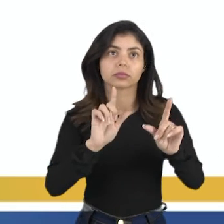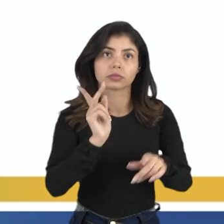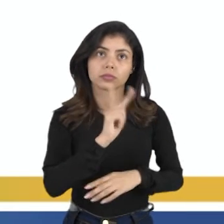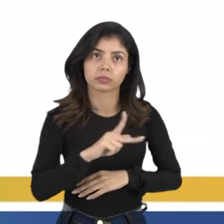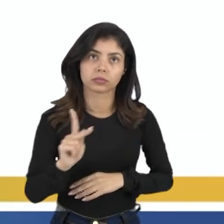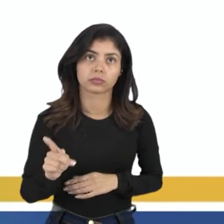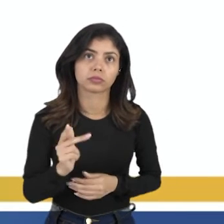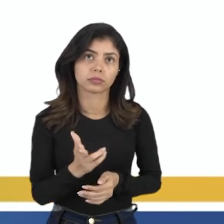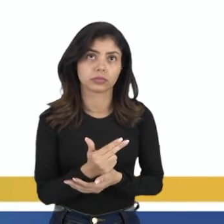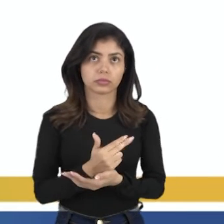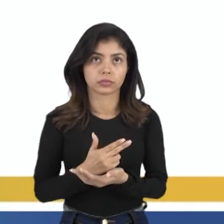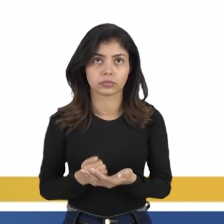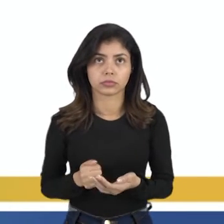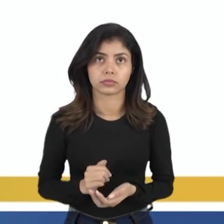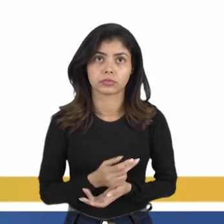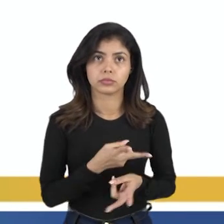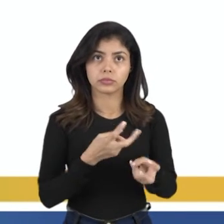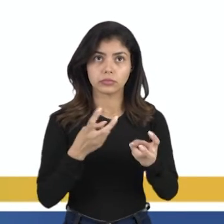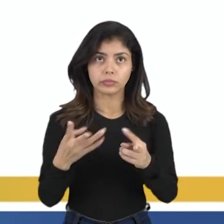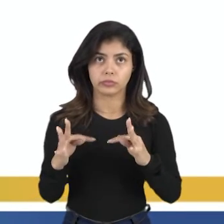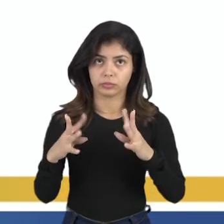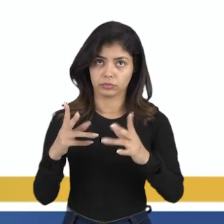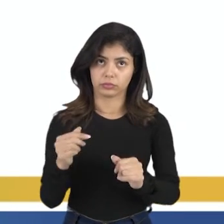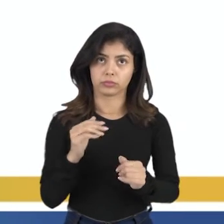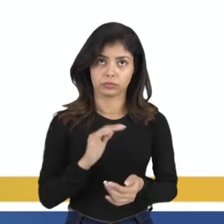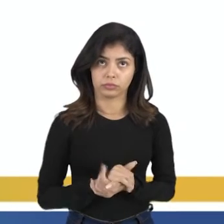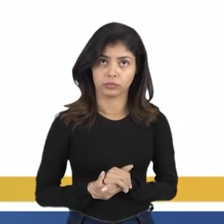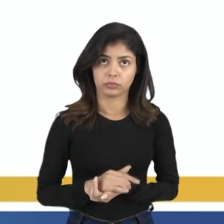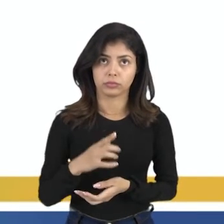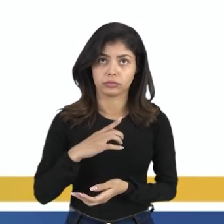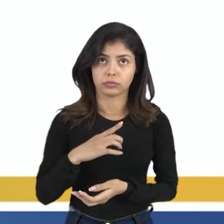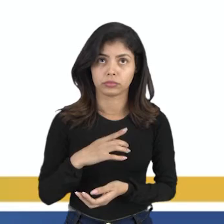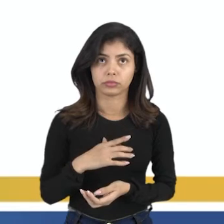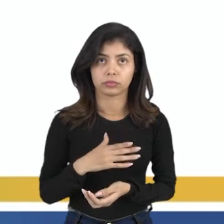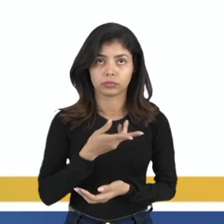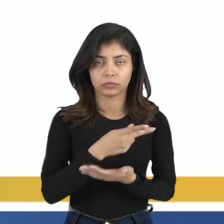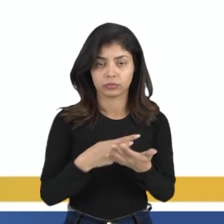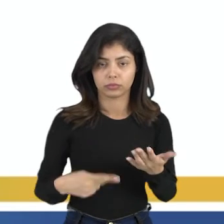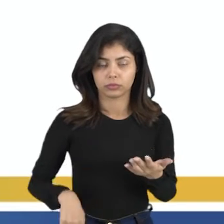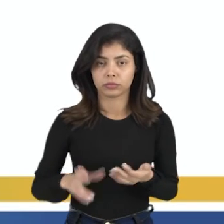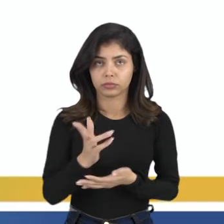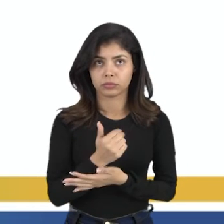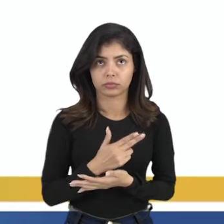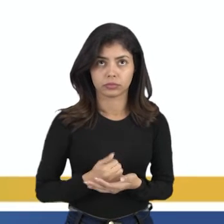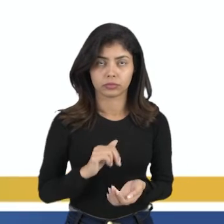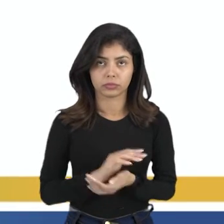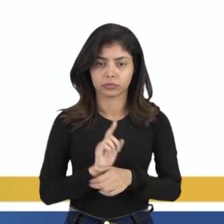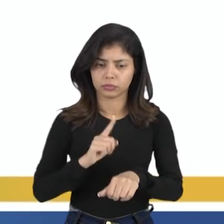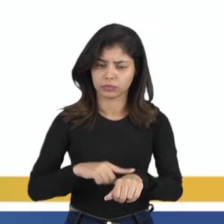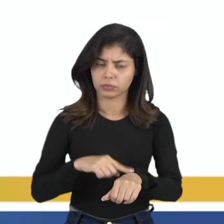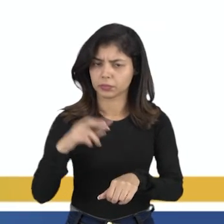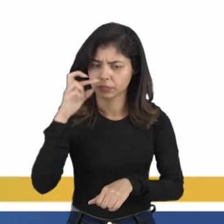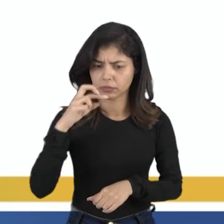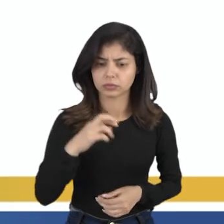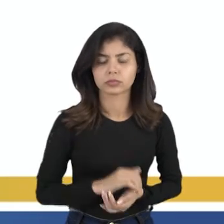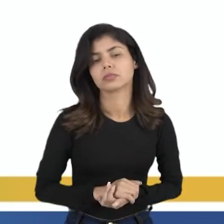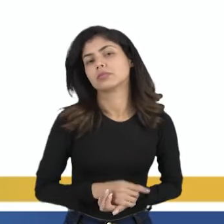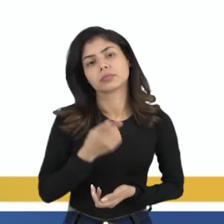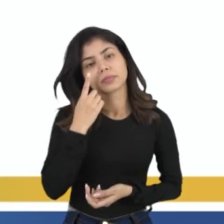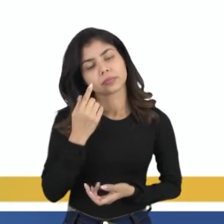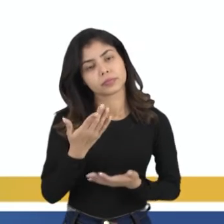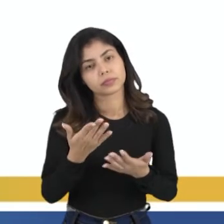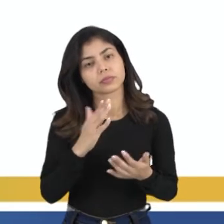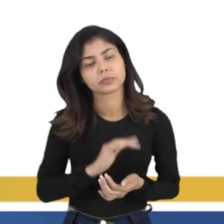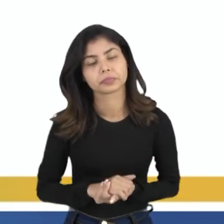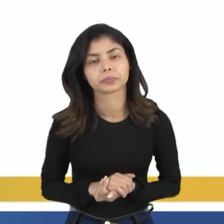seu professor de arte, para perceber todas as nuances e poéticas do artista, tá bom? A gente não vai ter tempo de analisá-las, mas